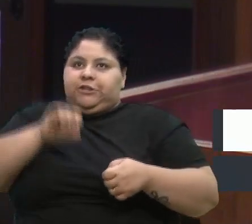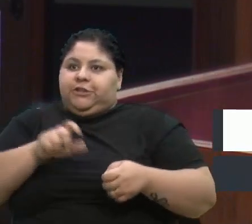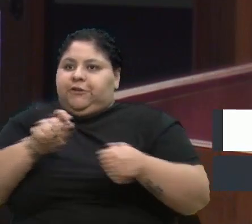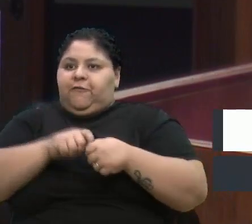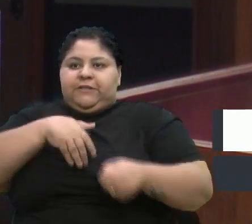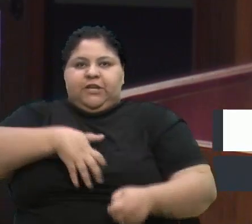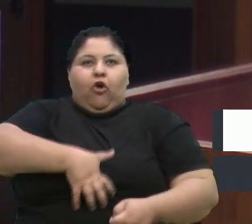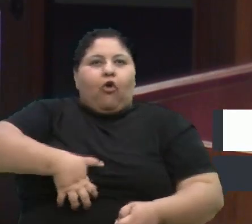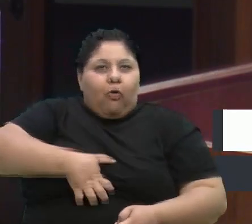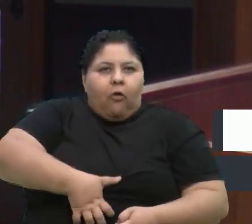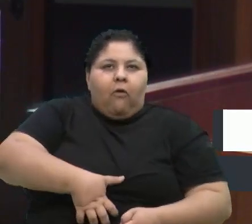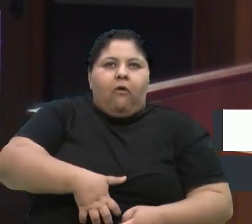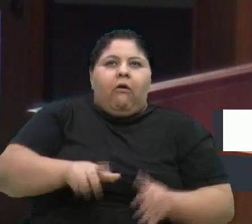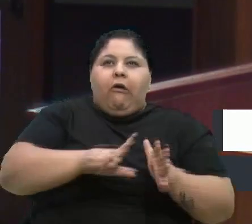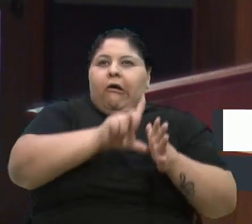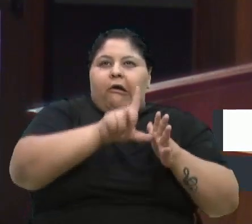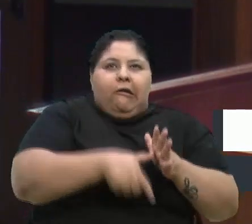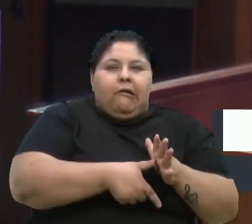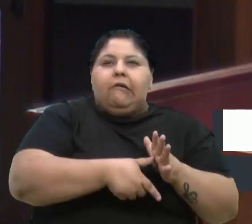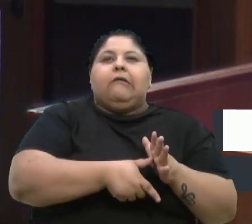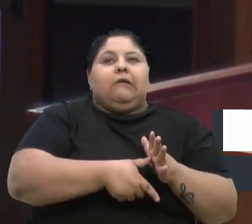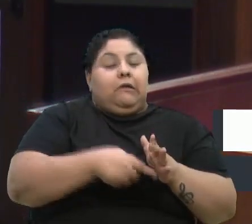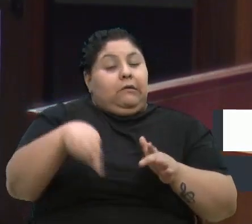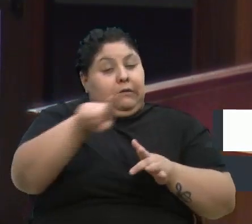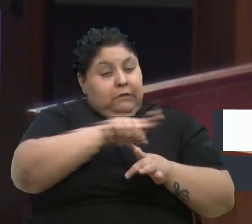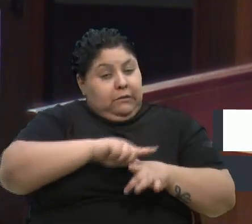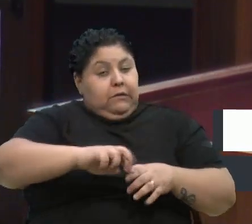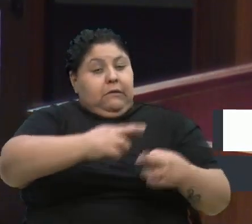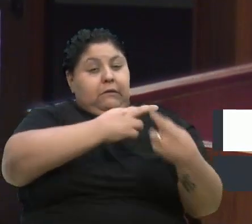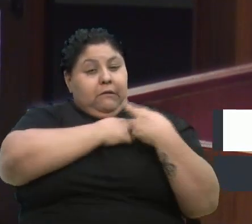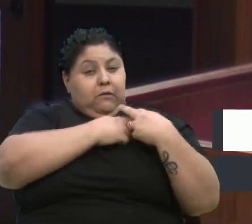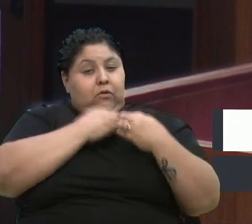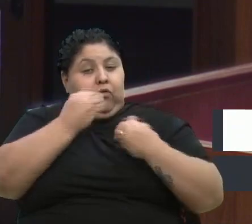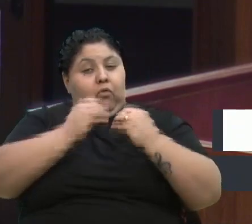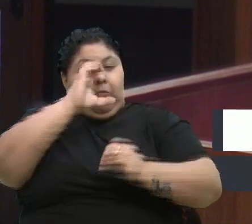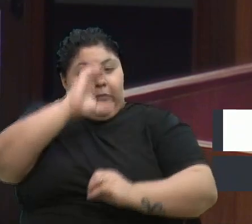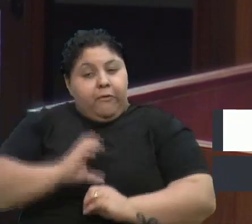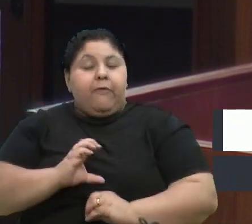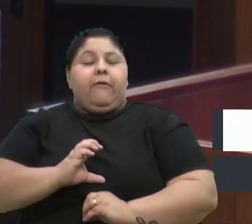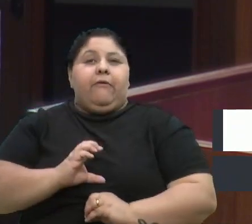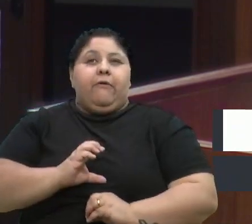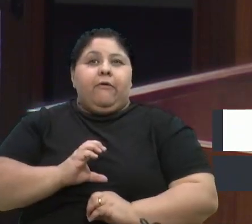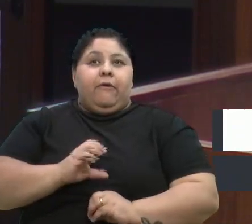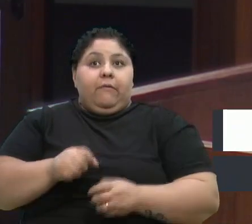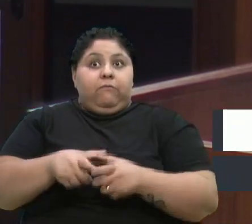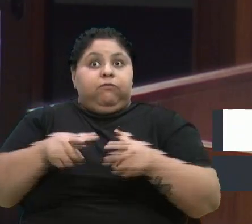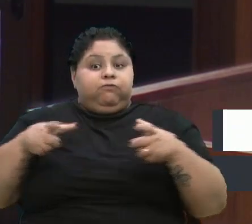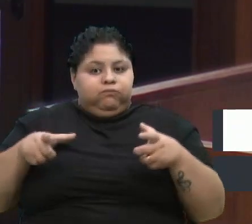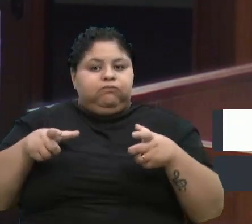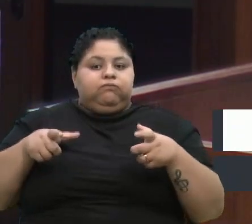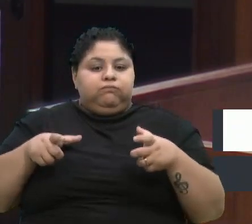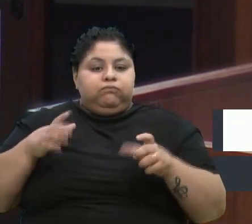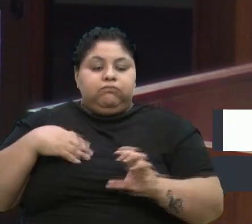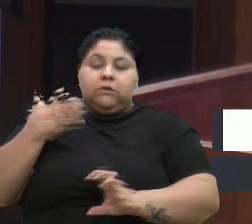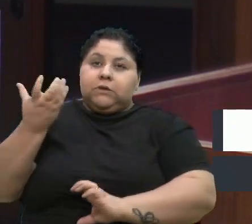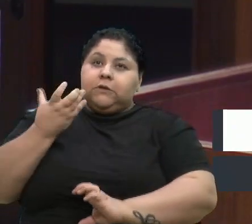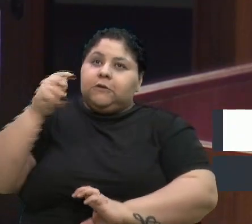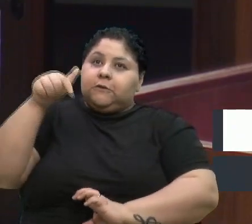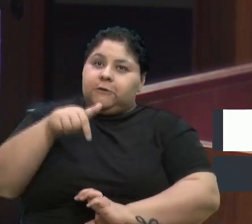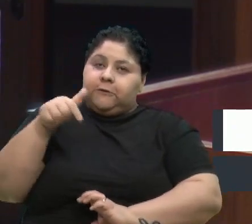vão parar na rua. Então, a nossa responsabilidade como cidadãos, ela é enorme. Eu quero